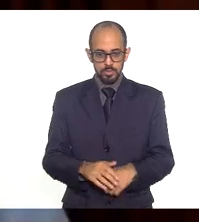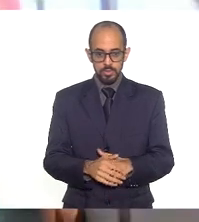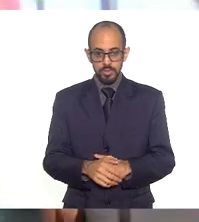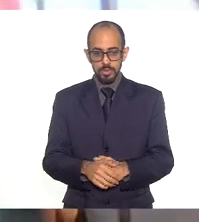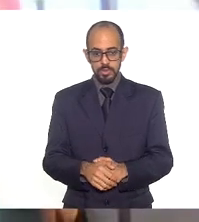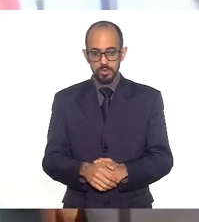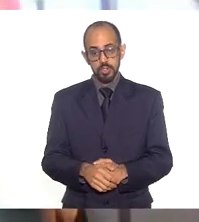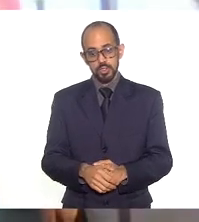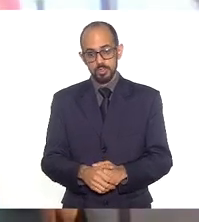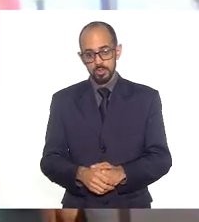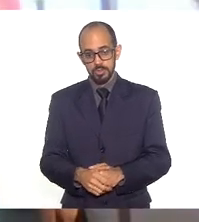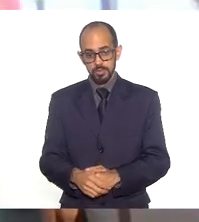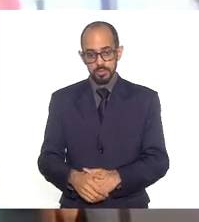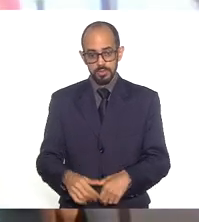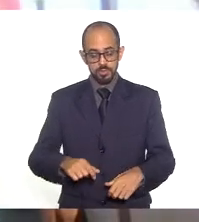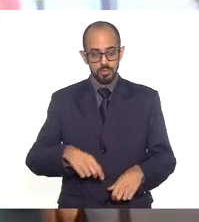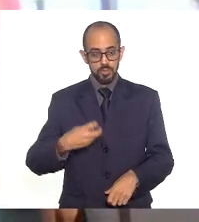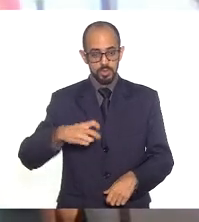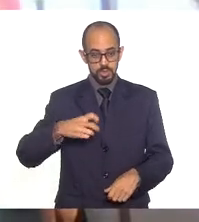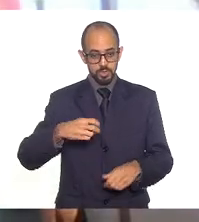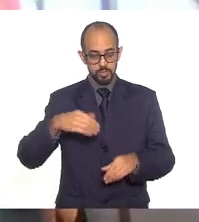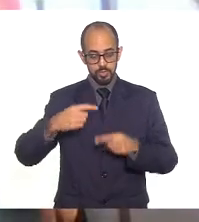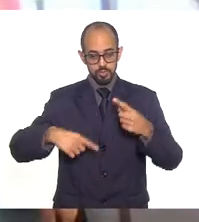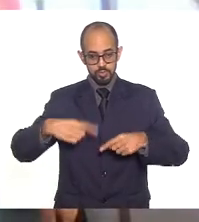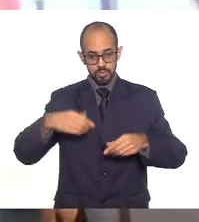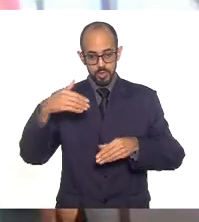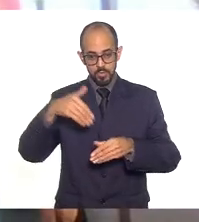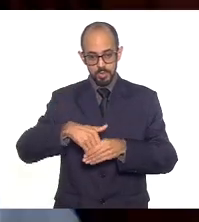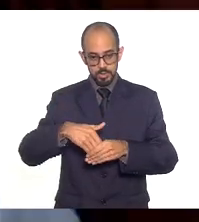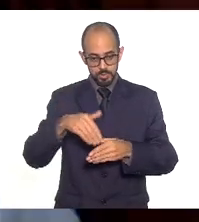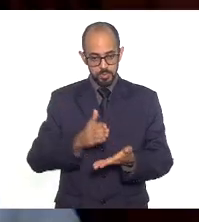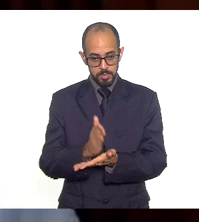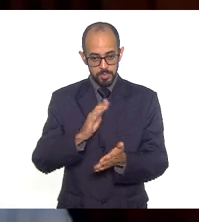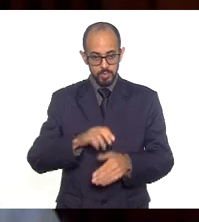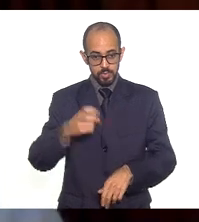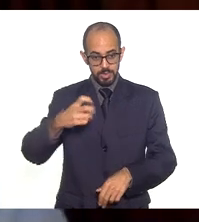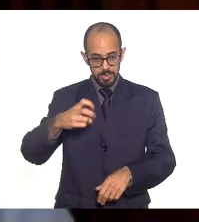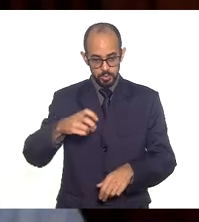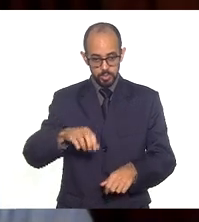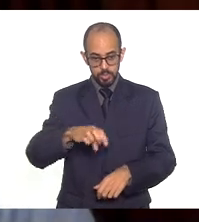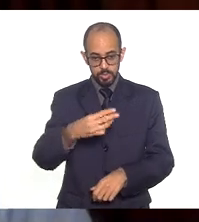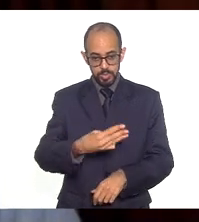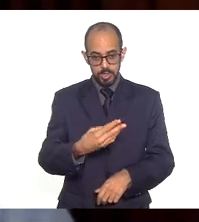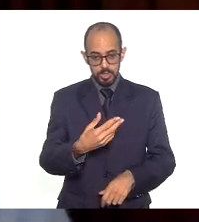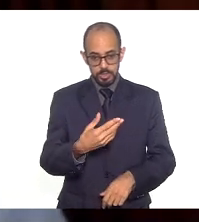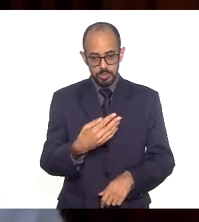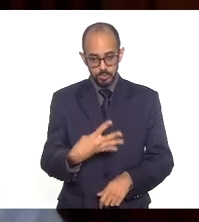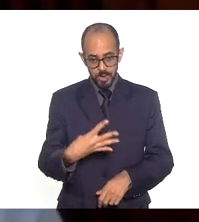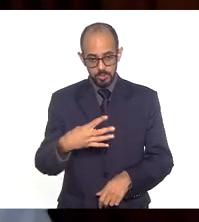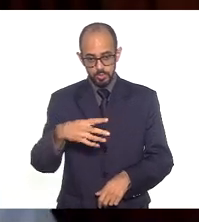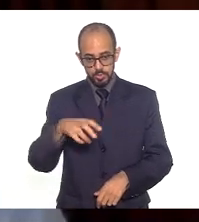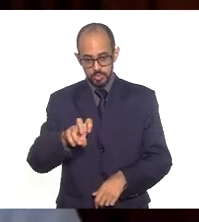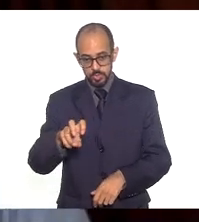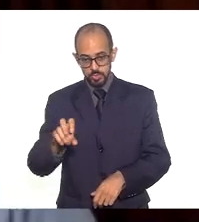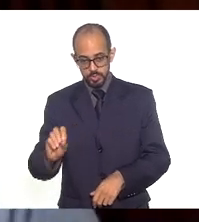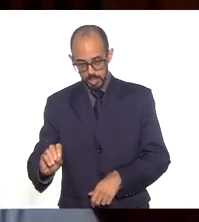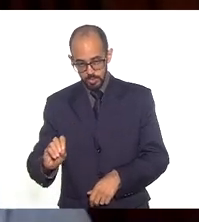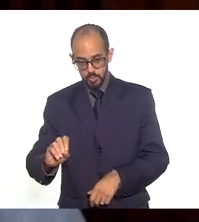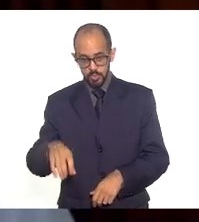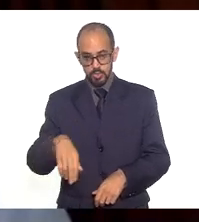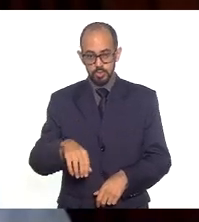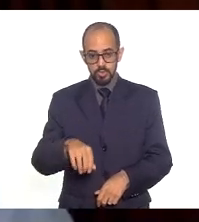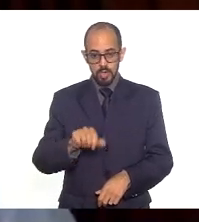Okay. O quinto, em discussão e votação, aprovado. O quinto, projeto de lei 3450-2020, autoria do deputado Rodrigo